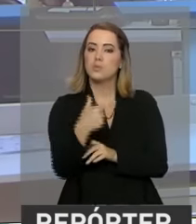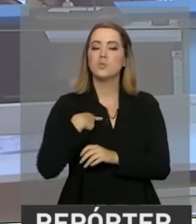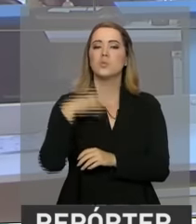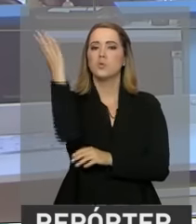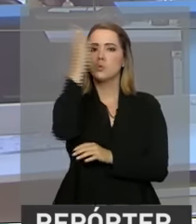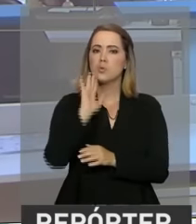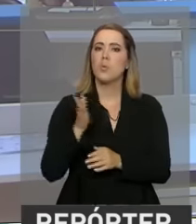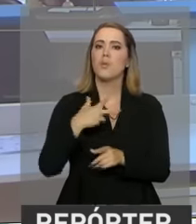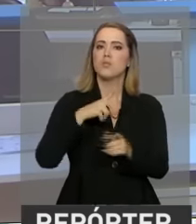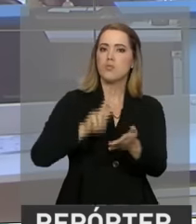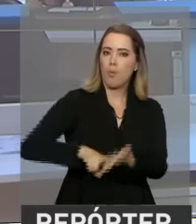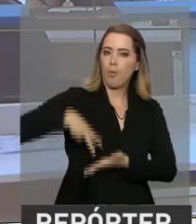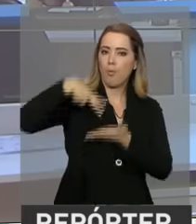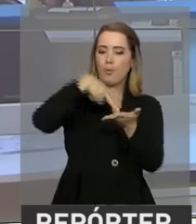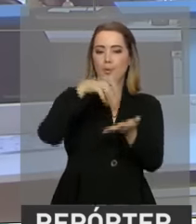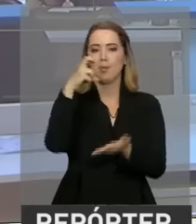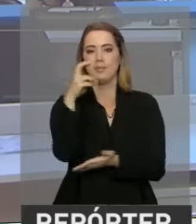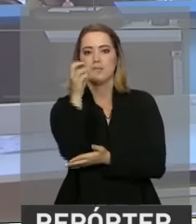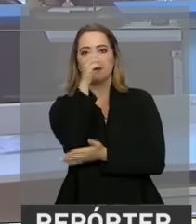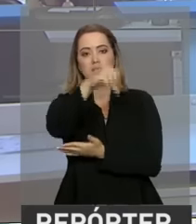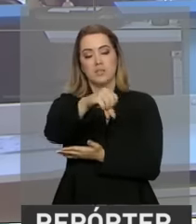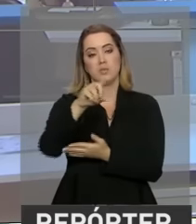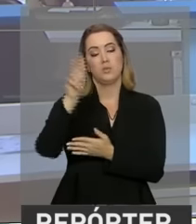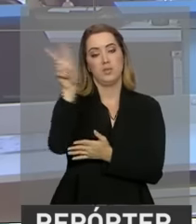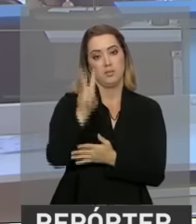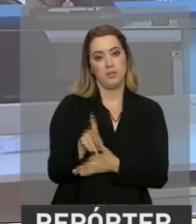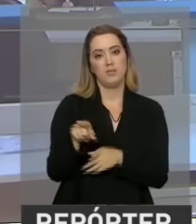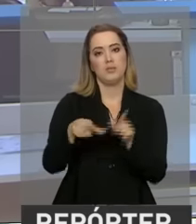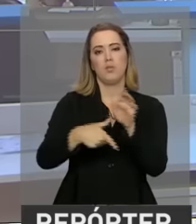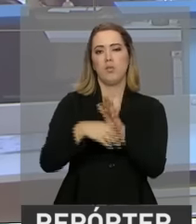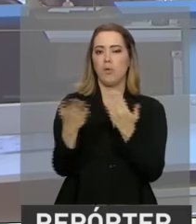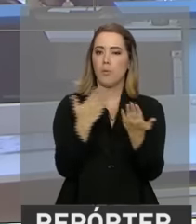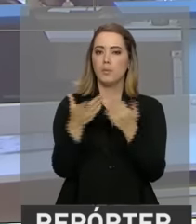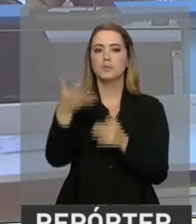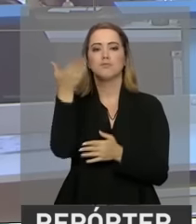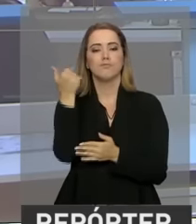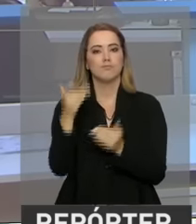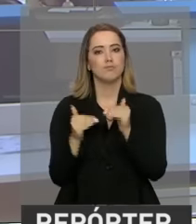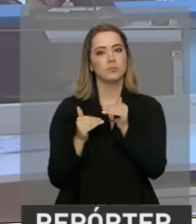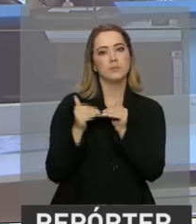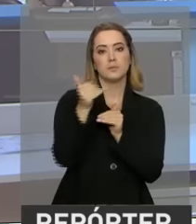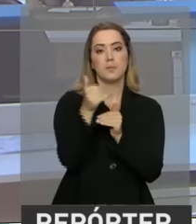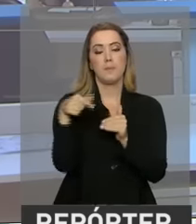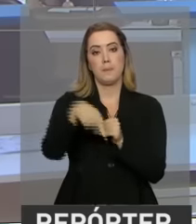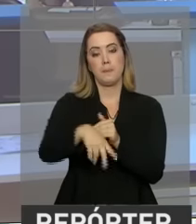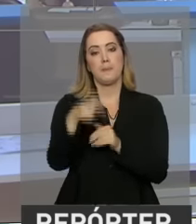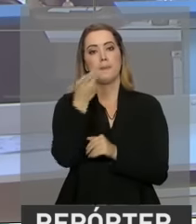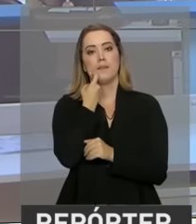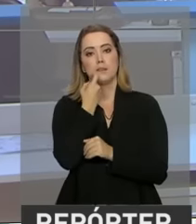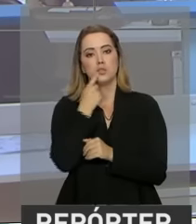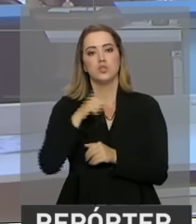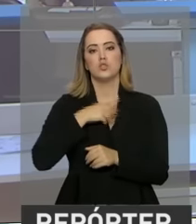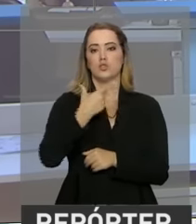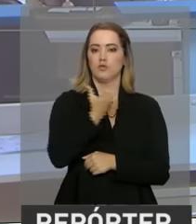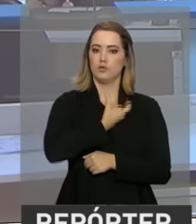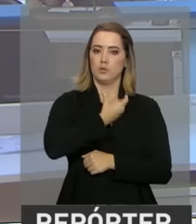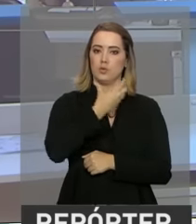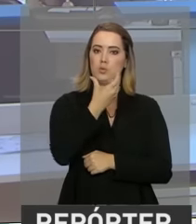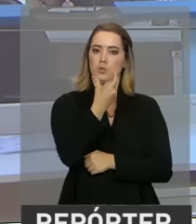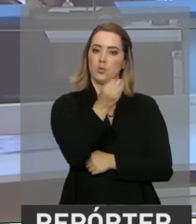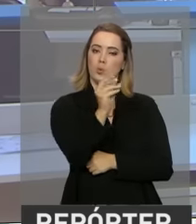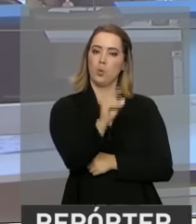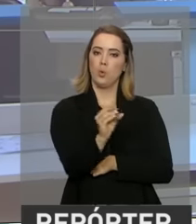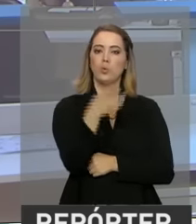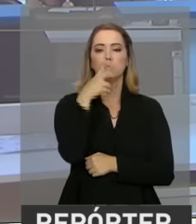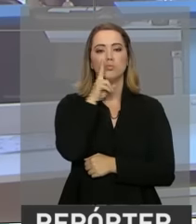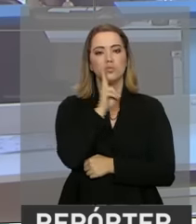59 vezes garantindo mais medalhas do que em edições anteriores nesta sexta conquistamos mais uma medalha de ouro no atletismo vamos ver